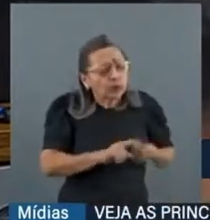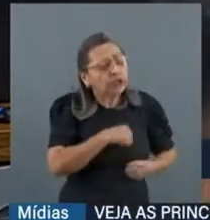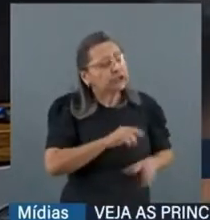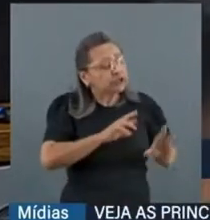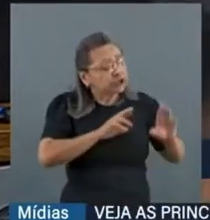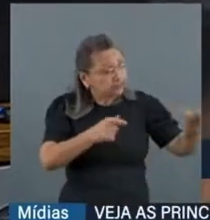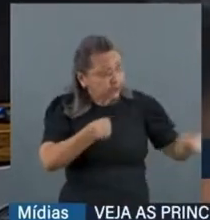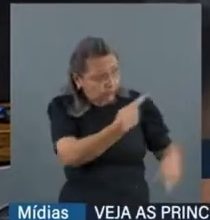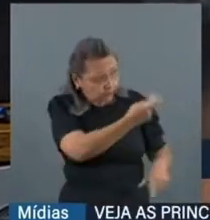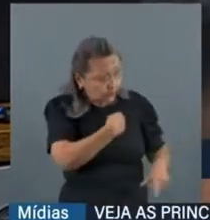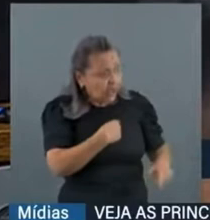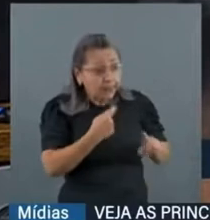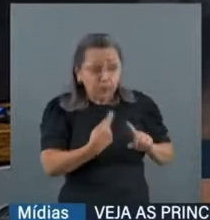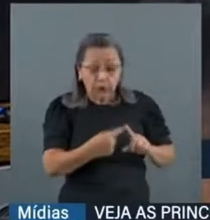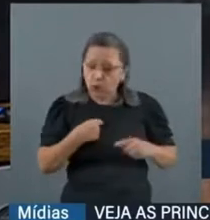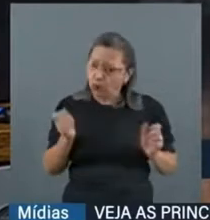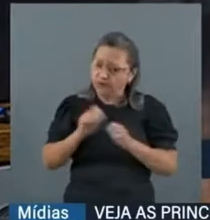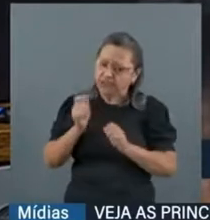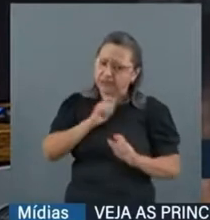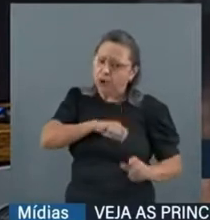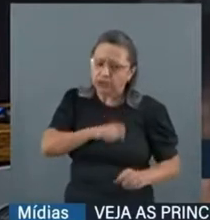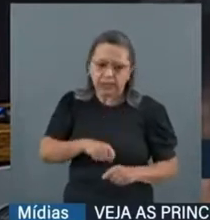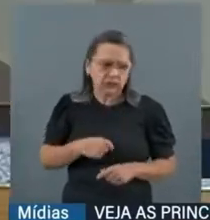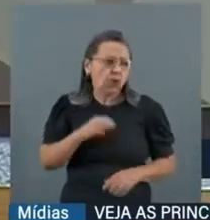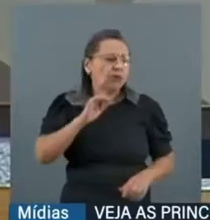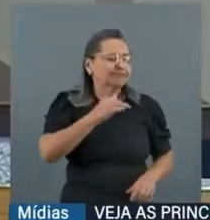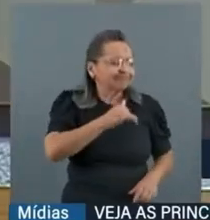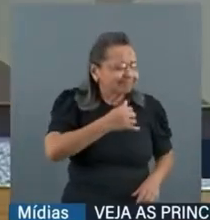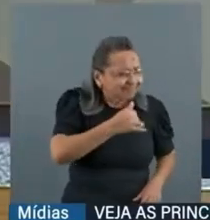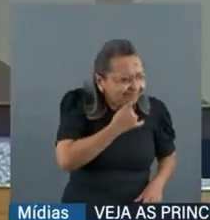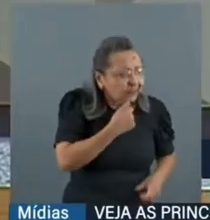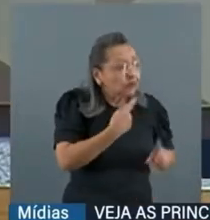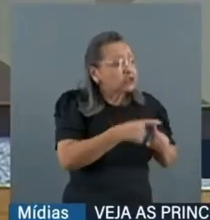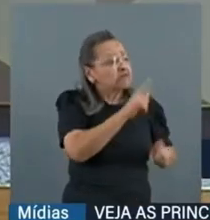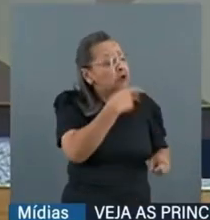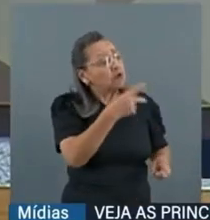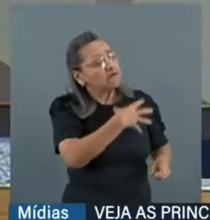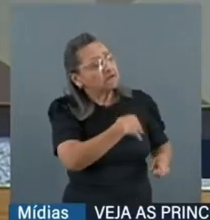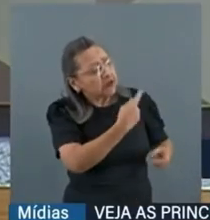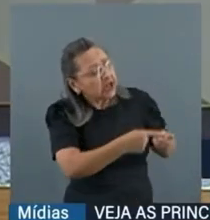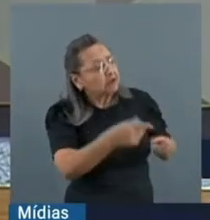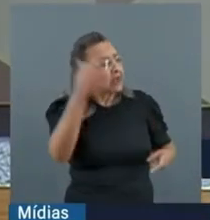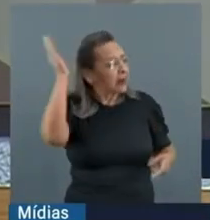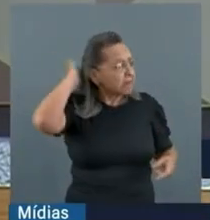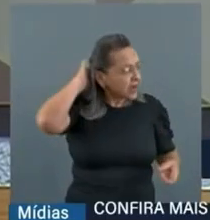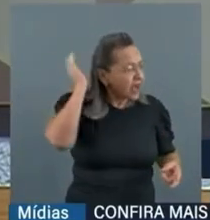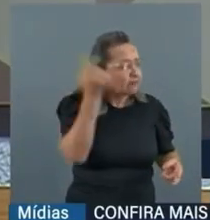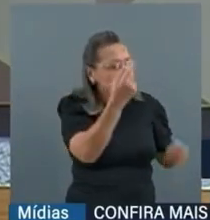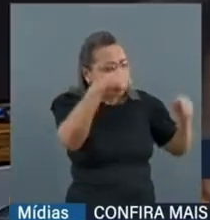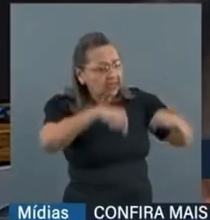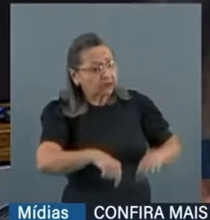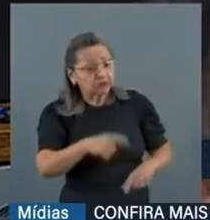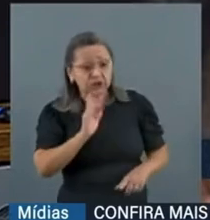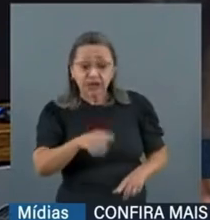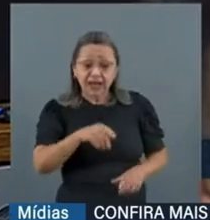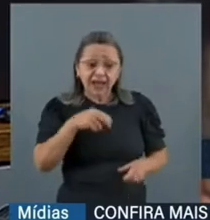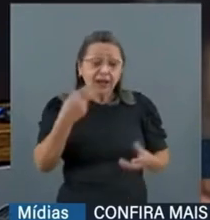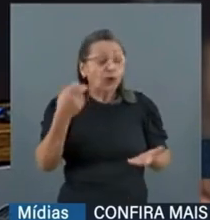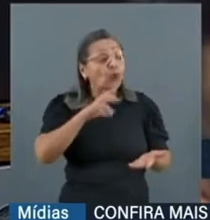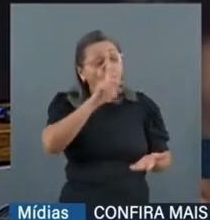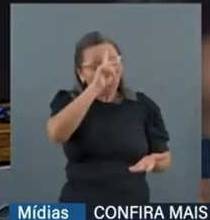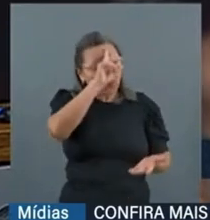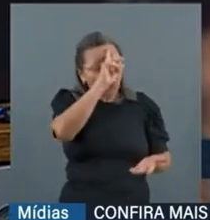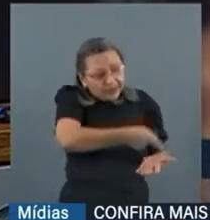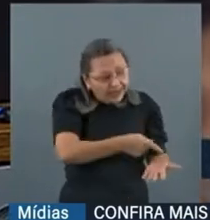profundamente pela sua família O Senhor já falou dos seus filhos que estão lá no Pará o senhor tá aqui o senhor tem nove anos